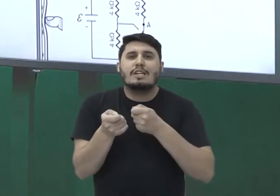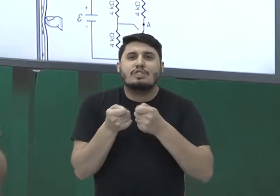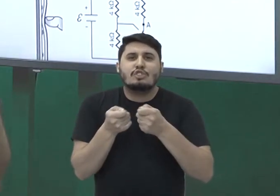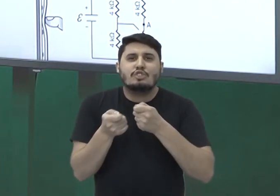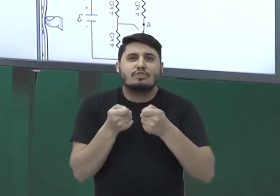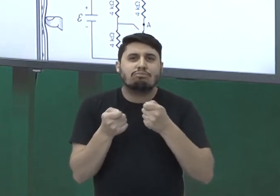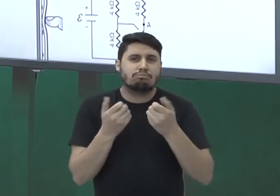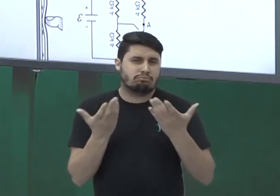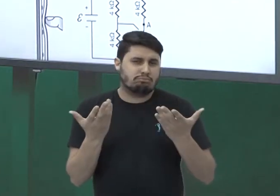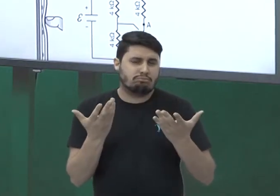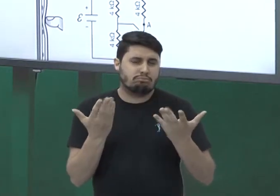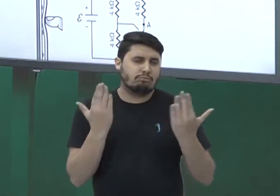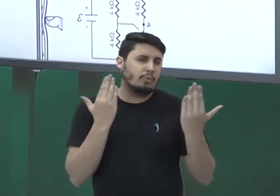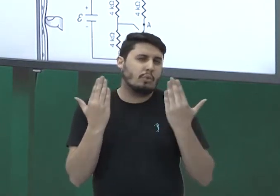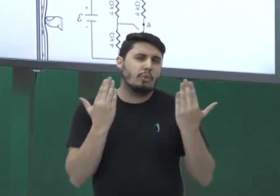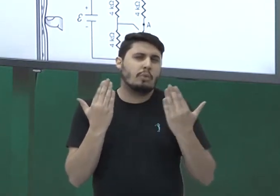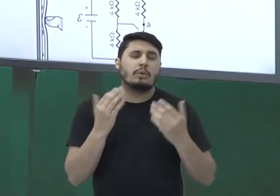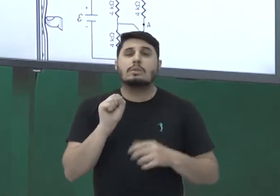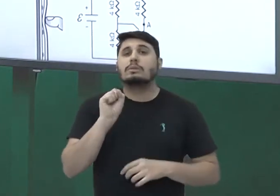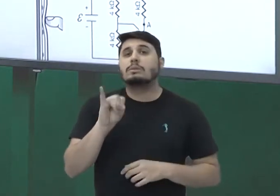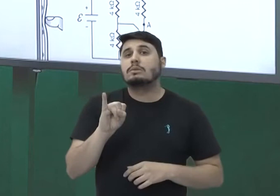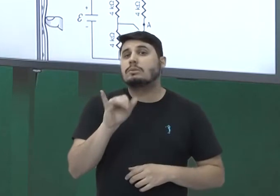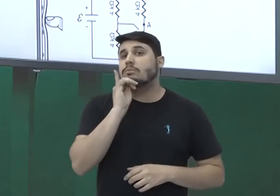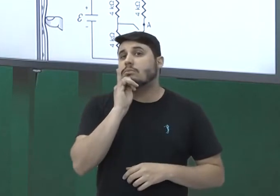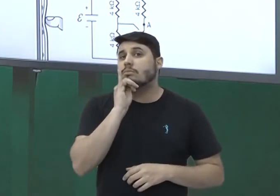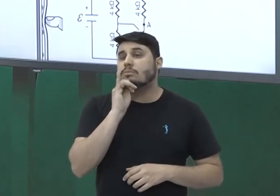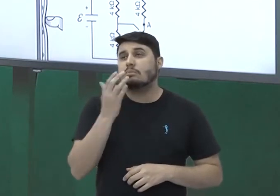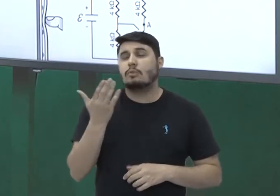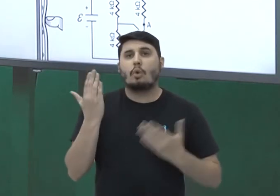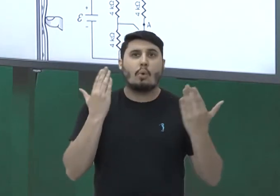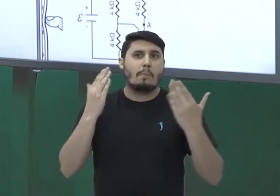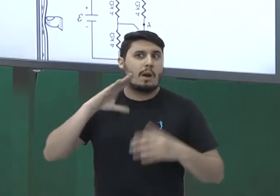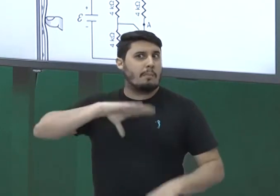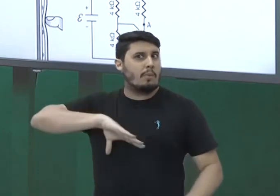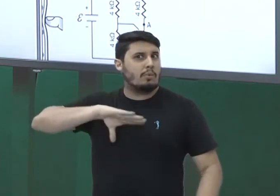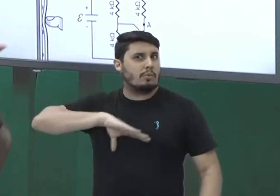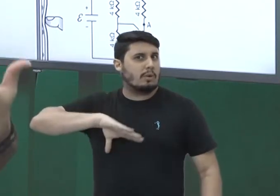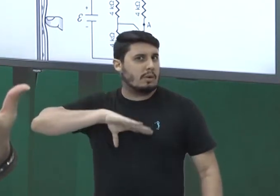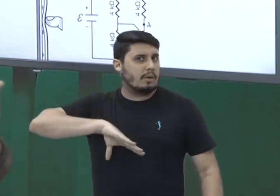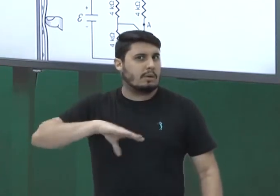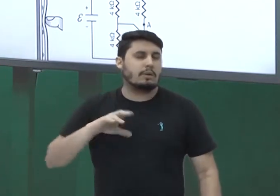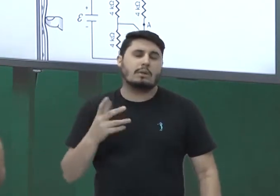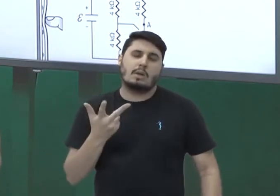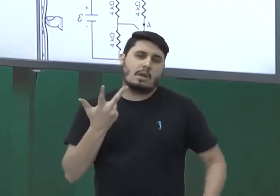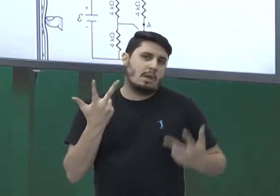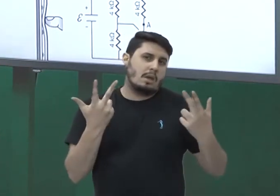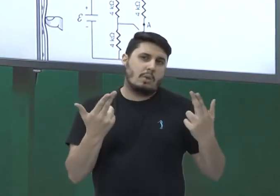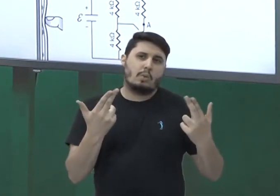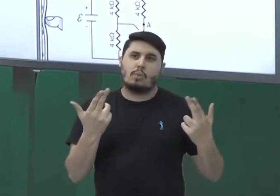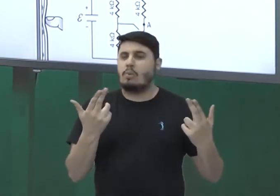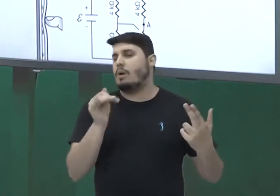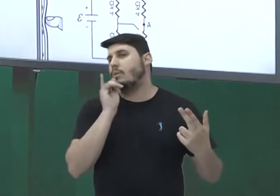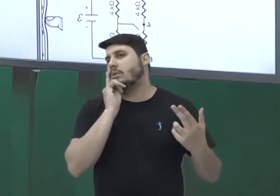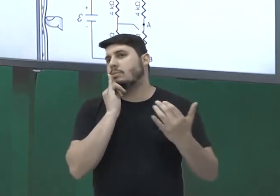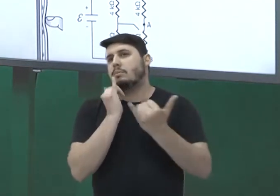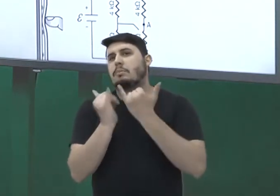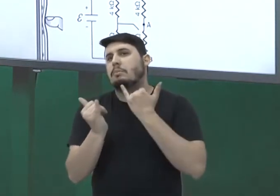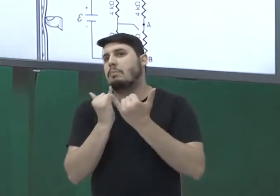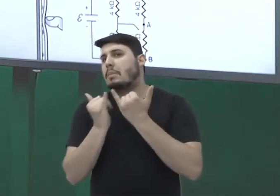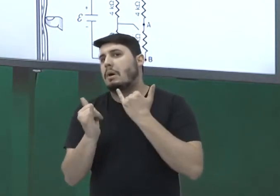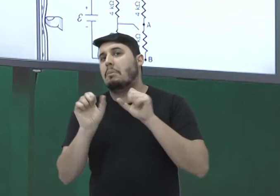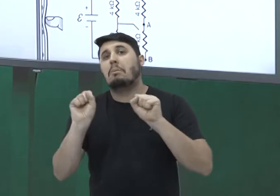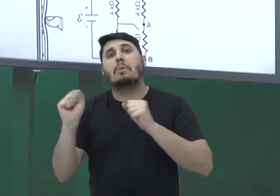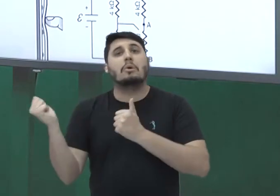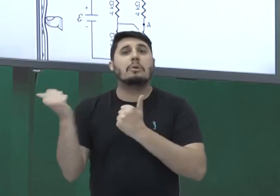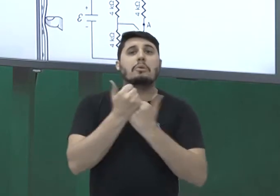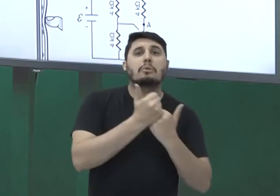pegar da língua portuguesa, o que seria equivalente? Seria algo que é igual, algo que eu posso até